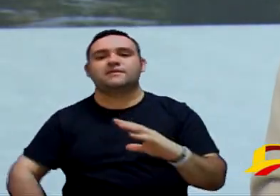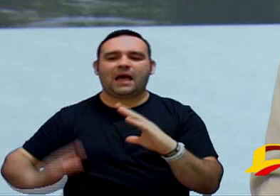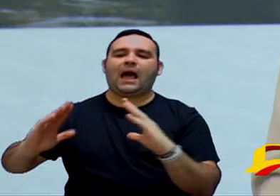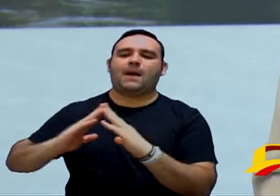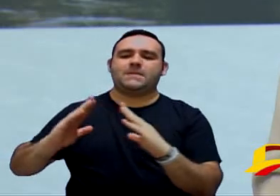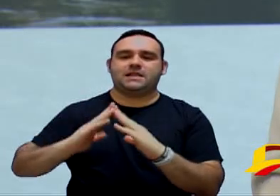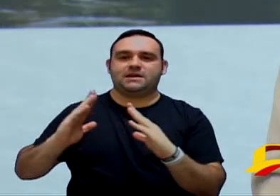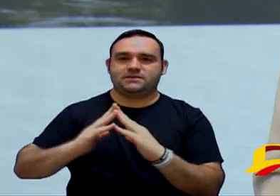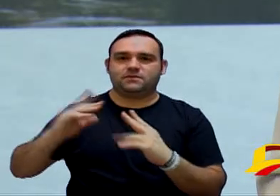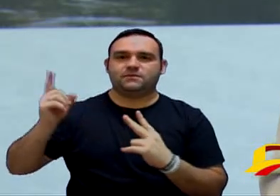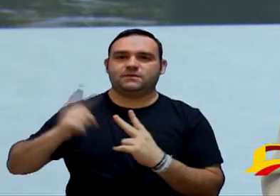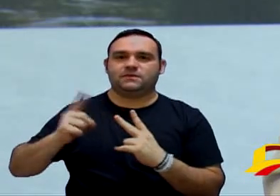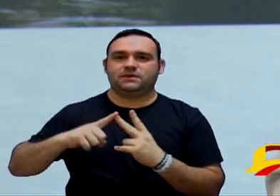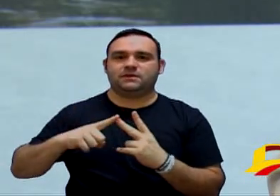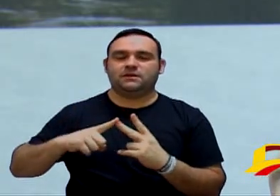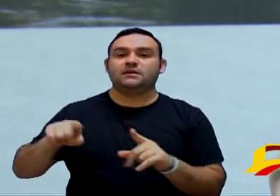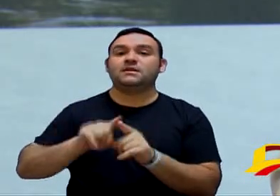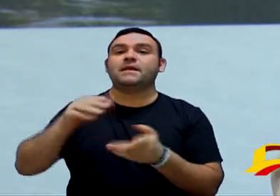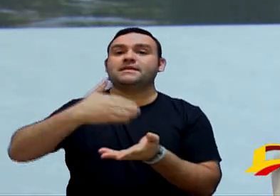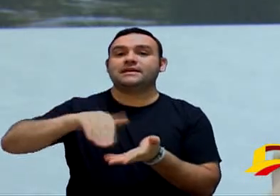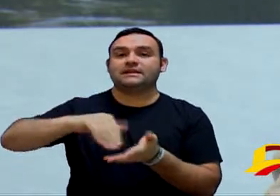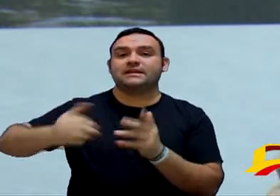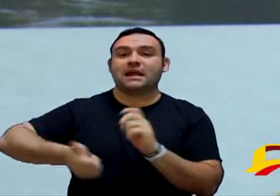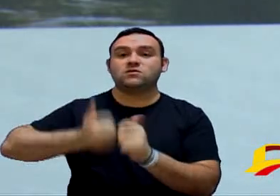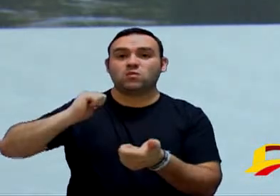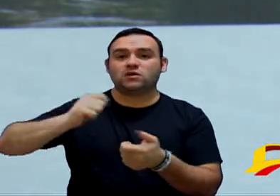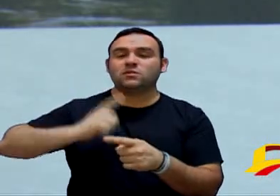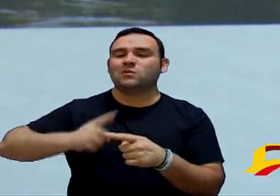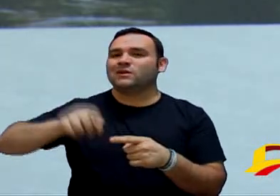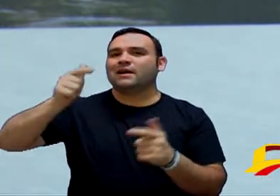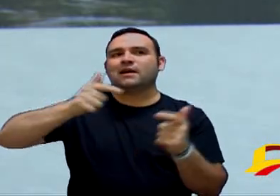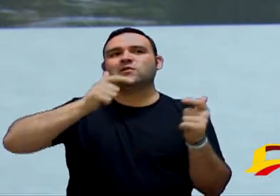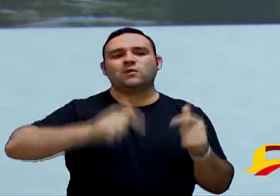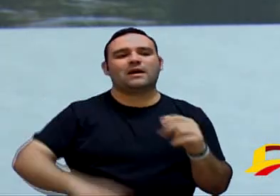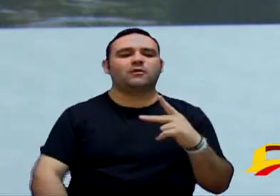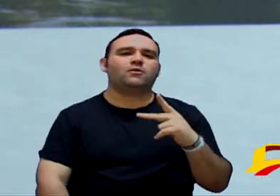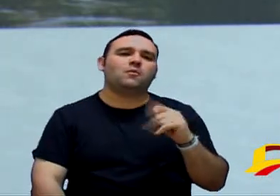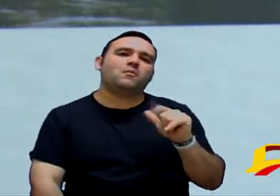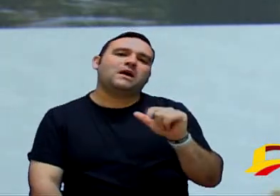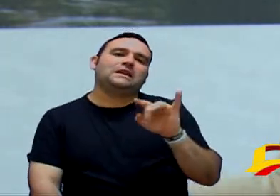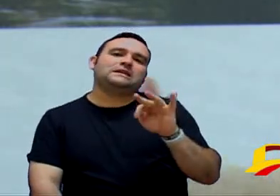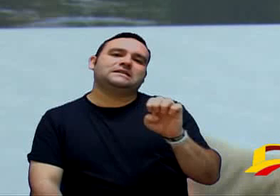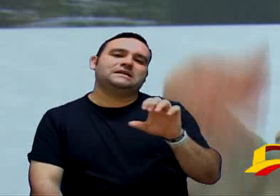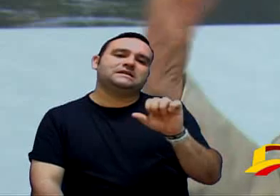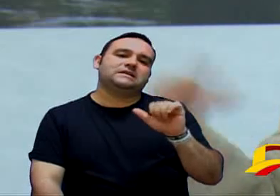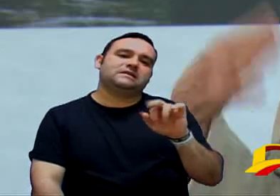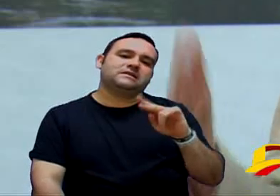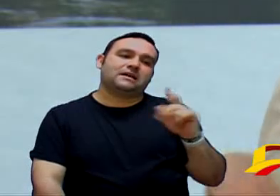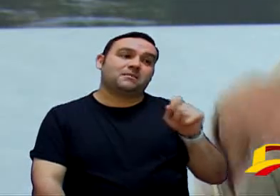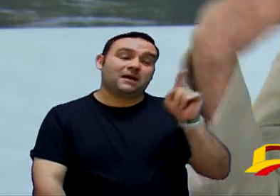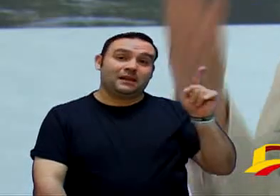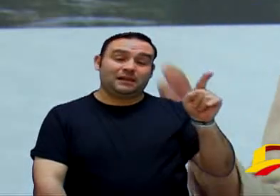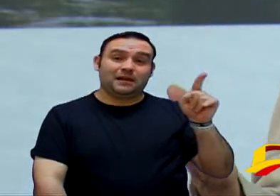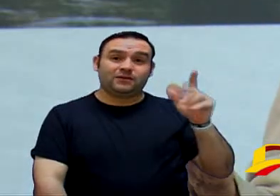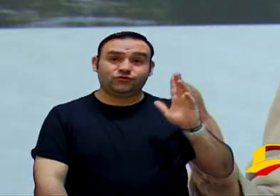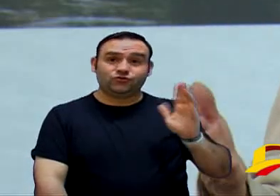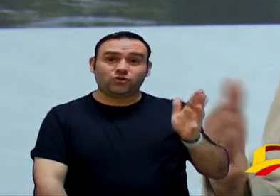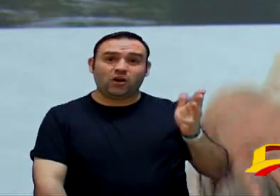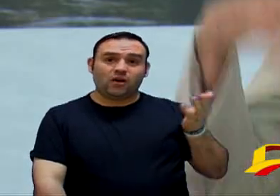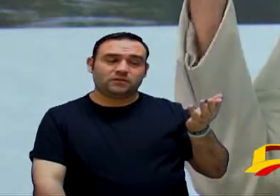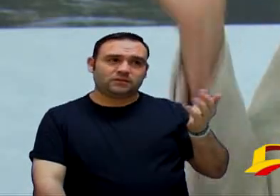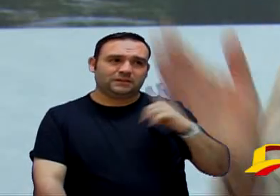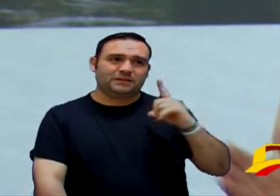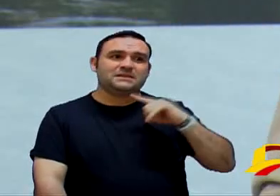habitação e a secretaria de esporte que estão no palácio entre escapa se lá na palácia já